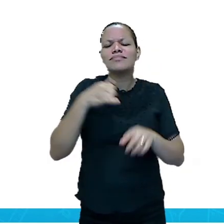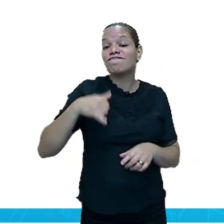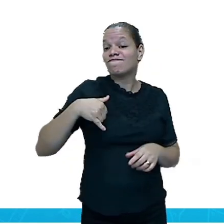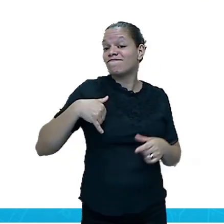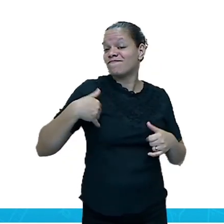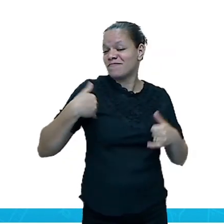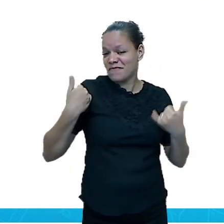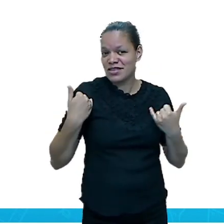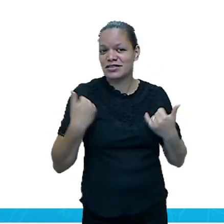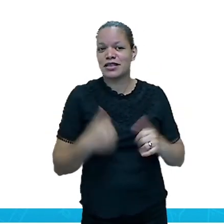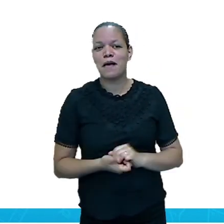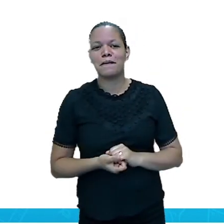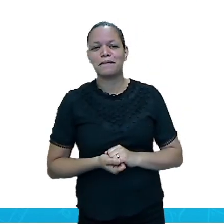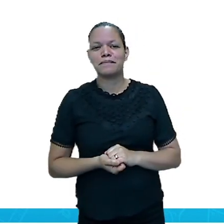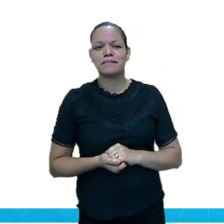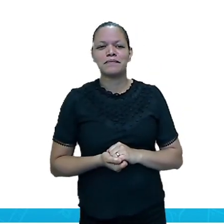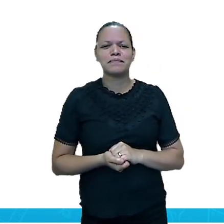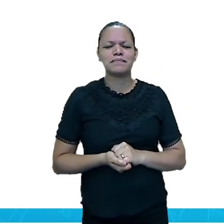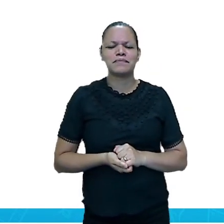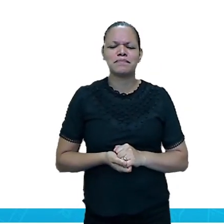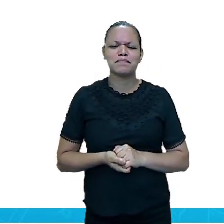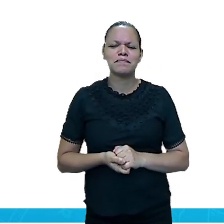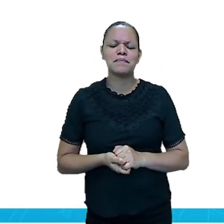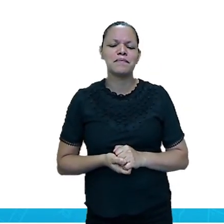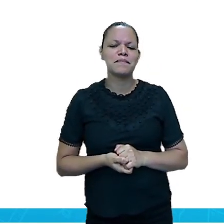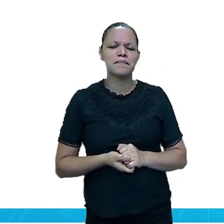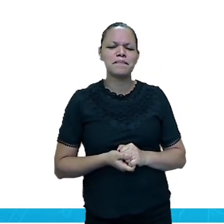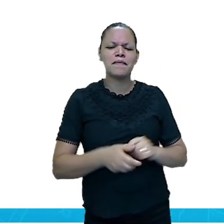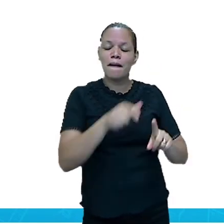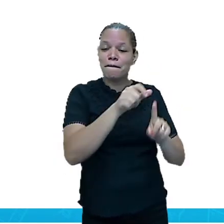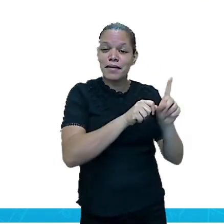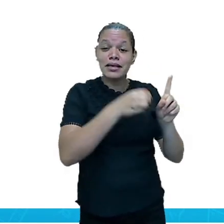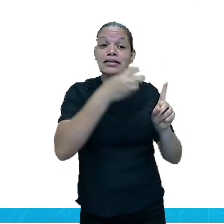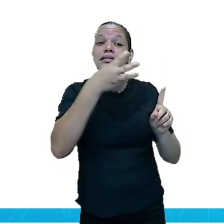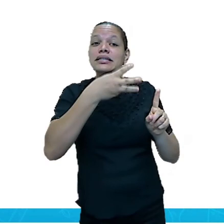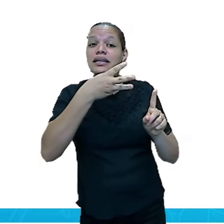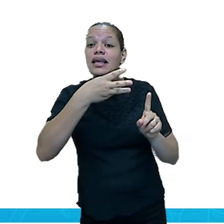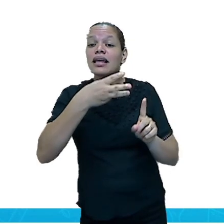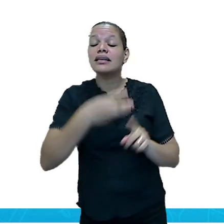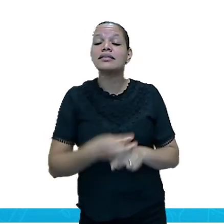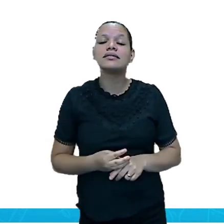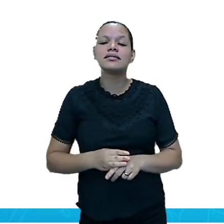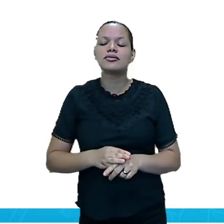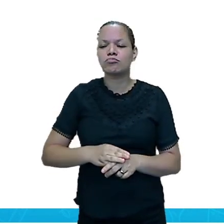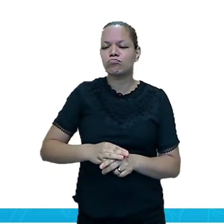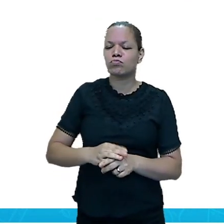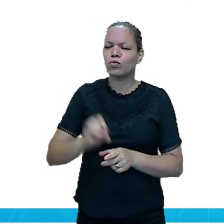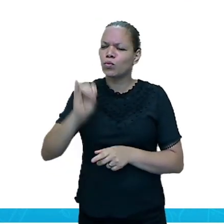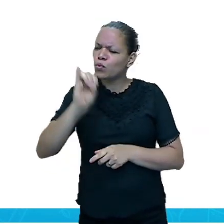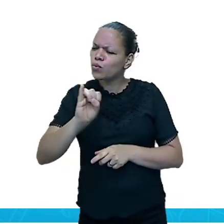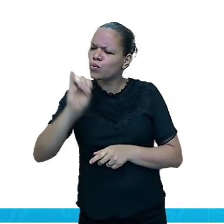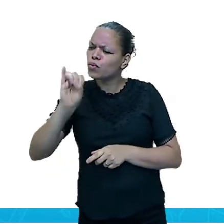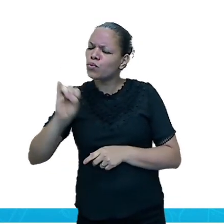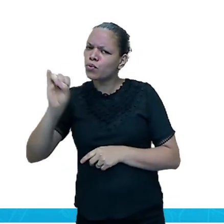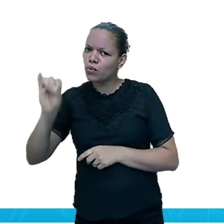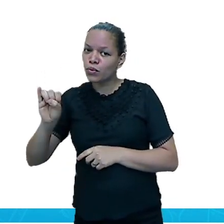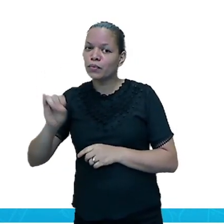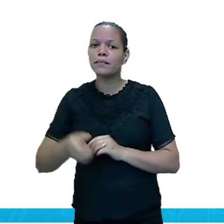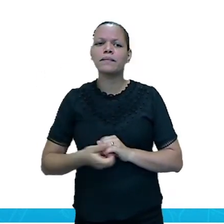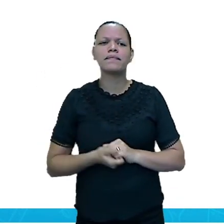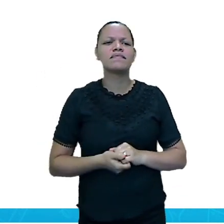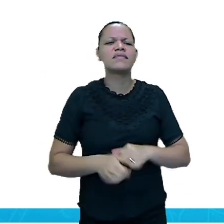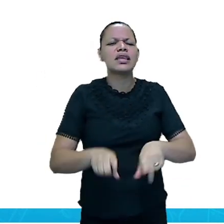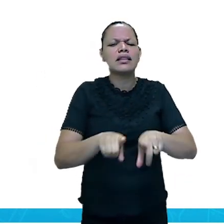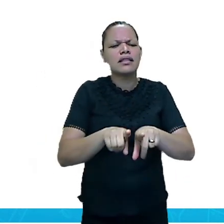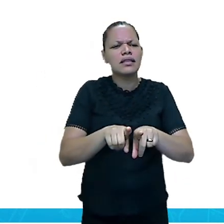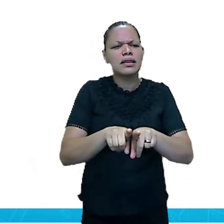fácil. Então, 3 letras I. O ano que estamos é 2021, representado desta forma